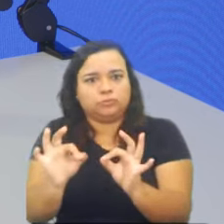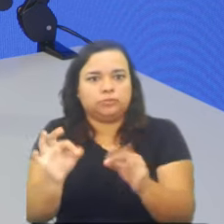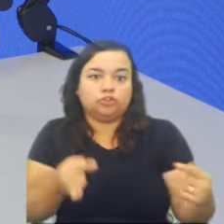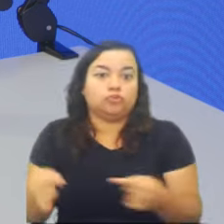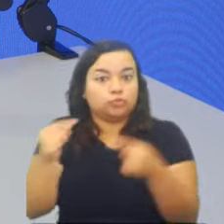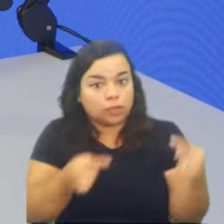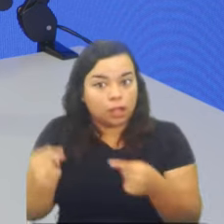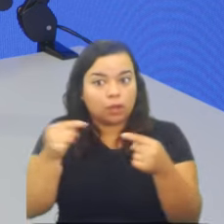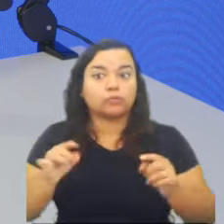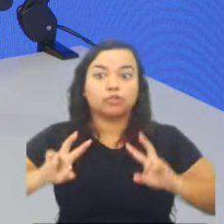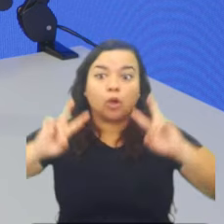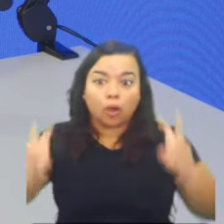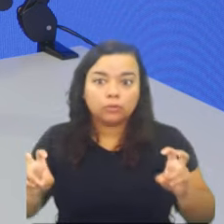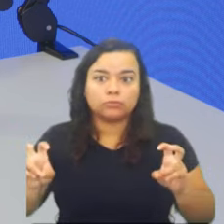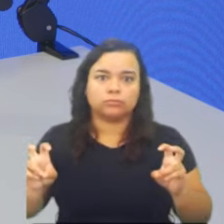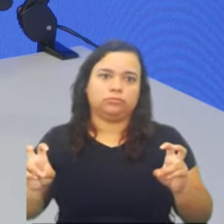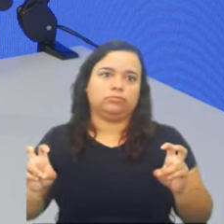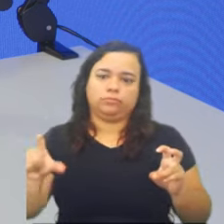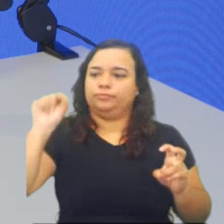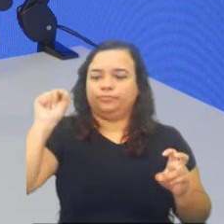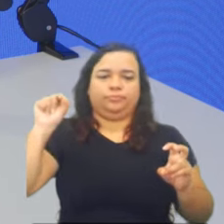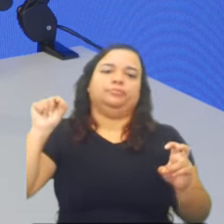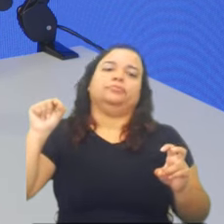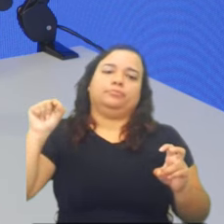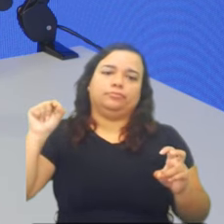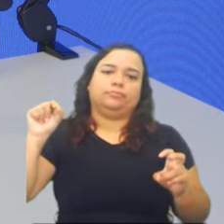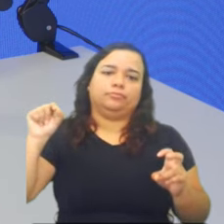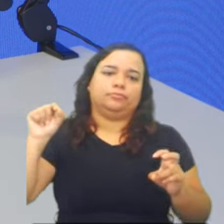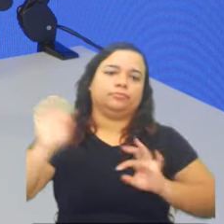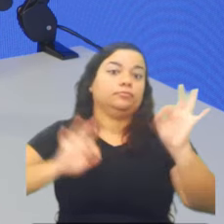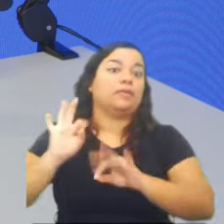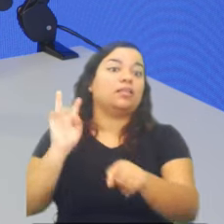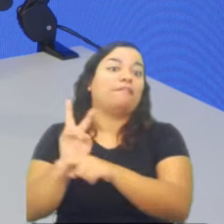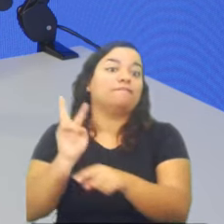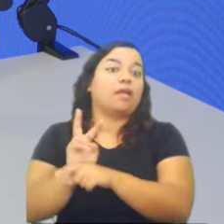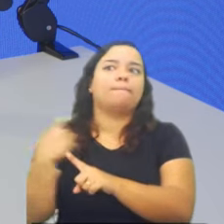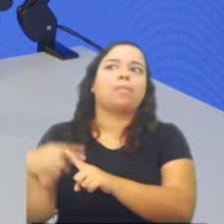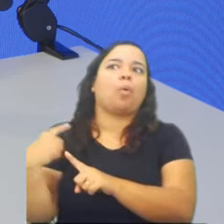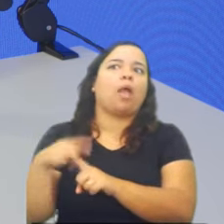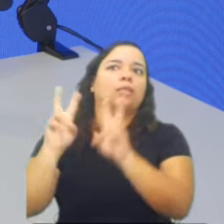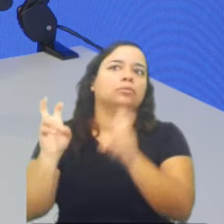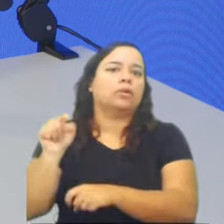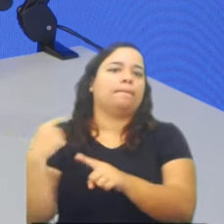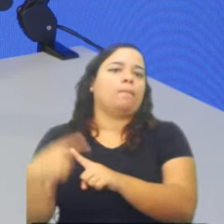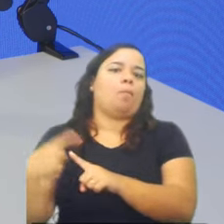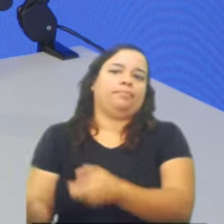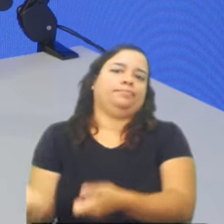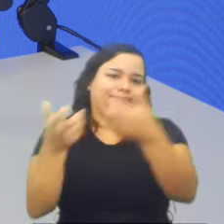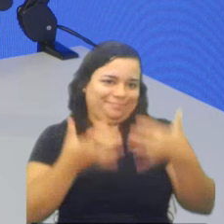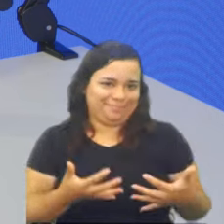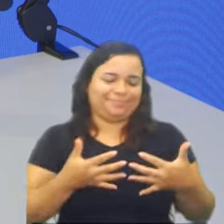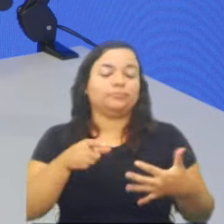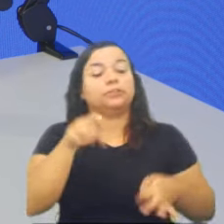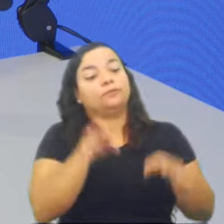eh eh faça a discussão e escolha um tema tá Monte uma defesa desse tema uma argumentação e